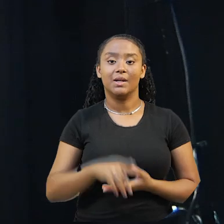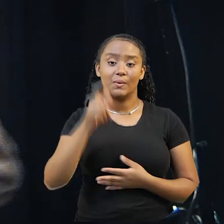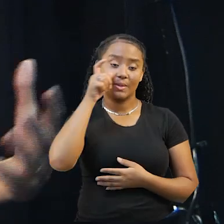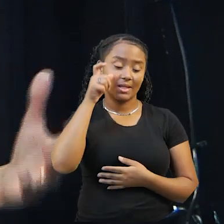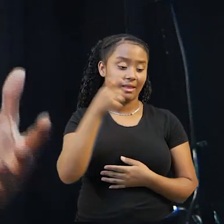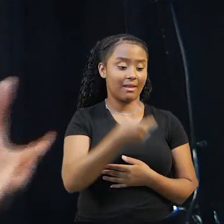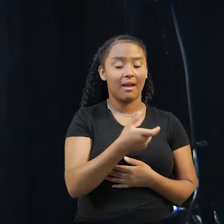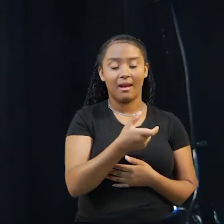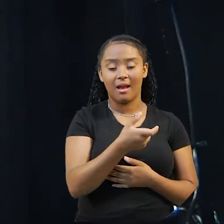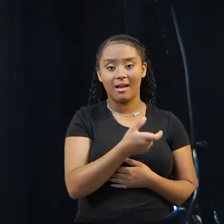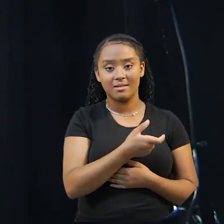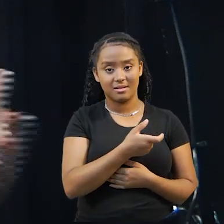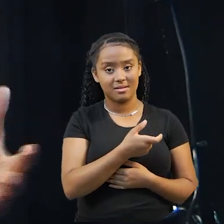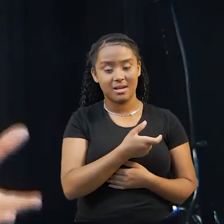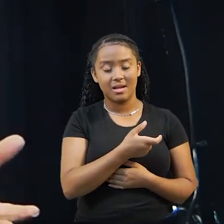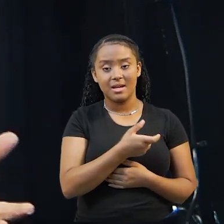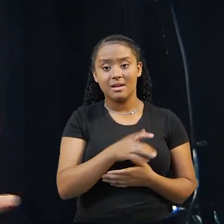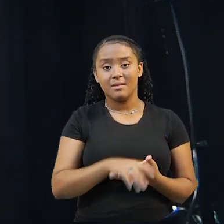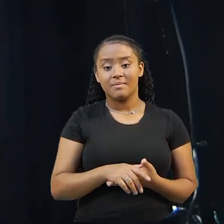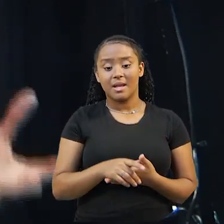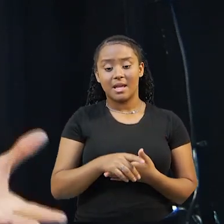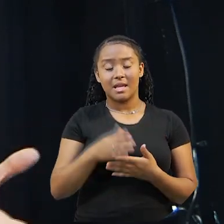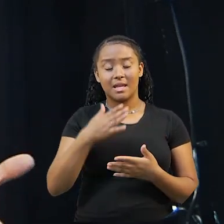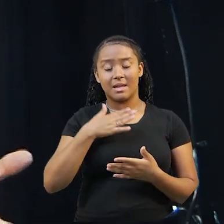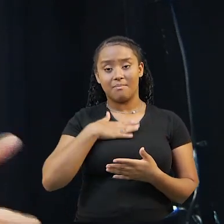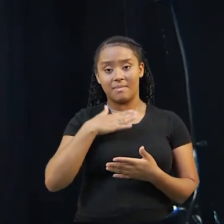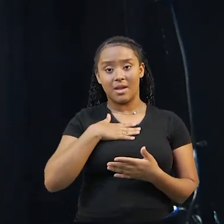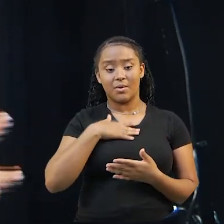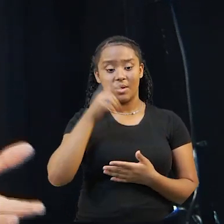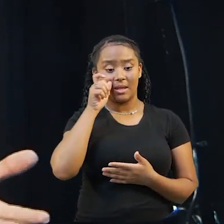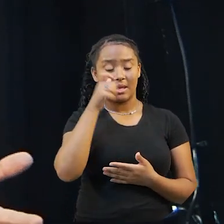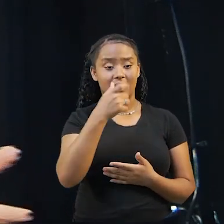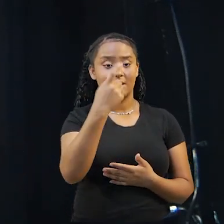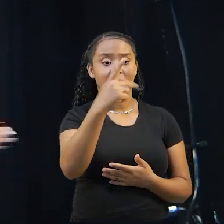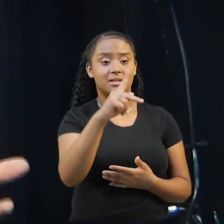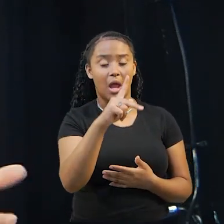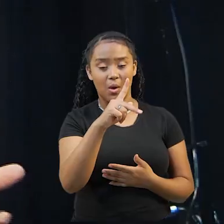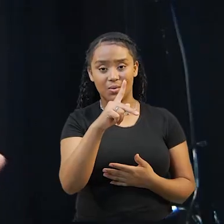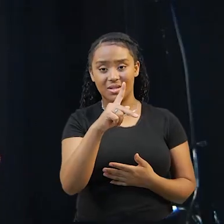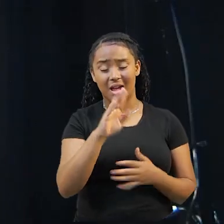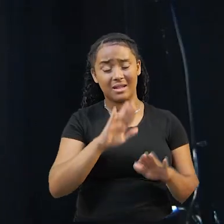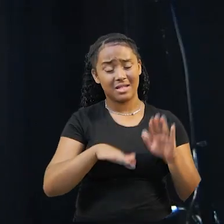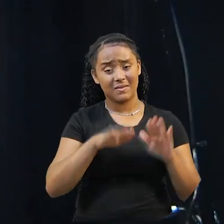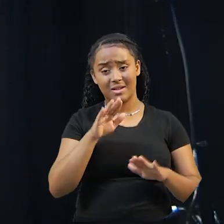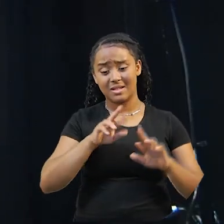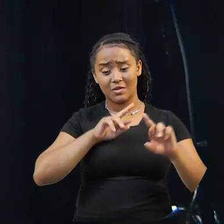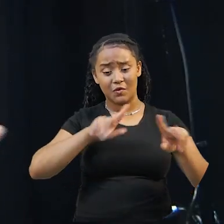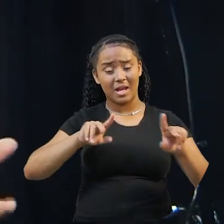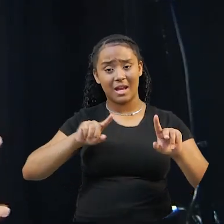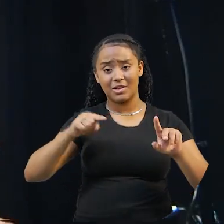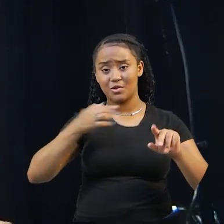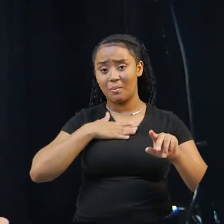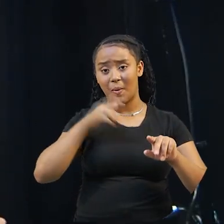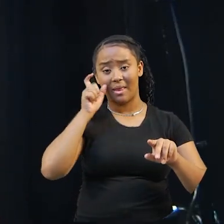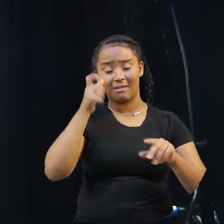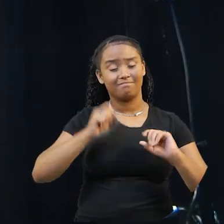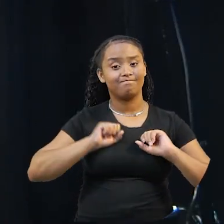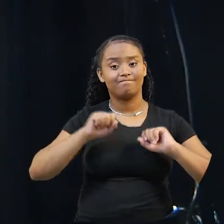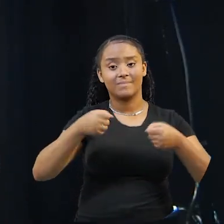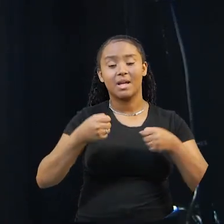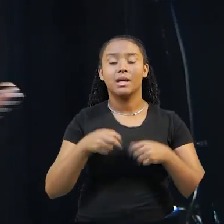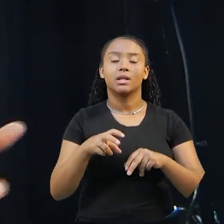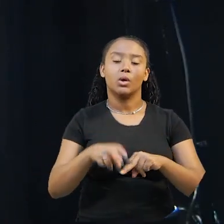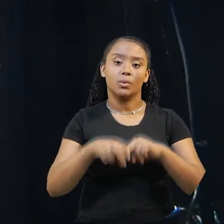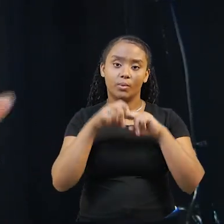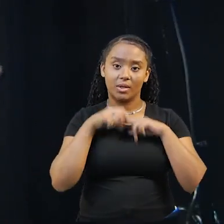necessariamente, né, os interesses que são os interesses que você acredita vão ser defendidos. Então, em parte sim,